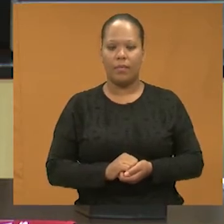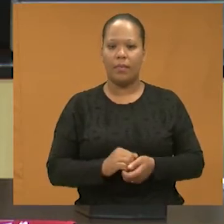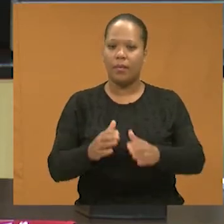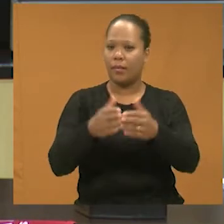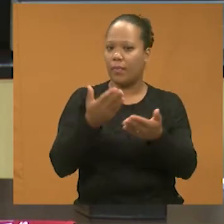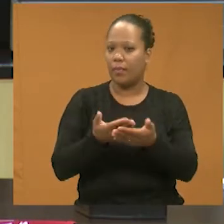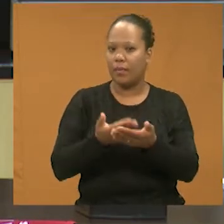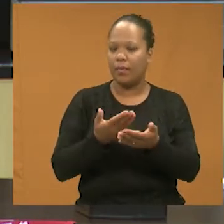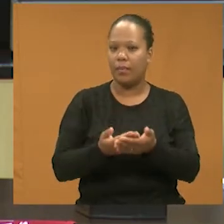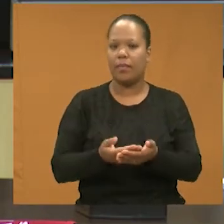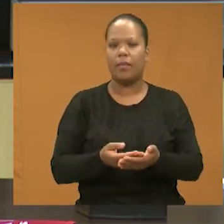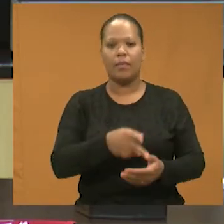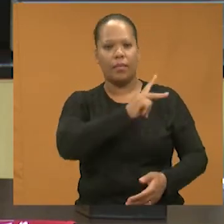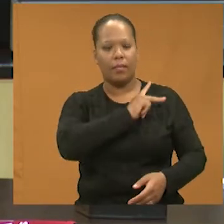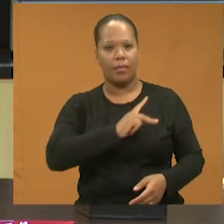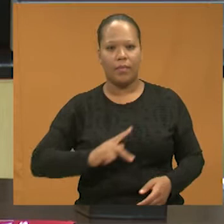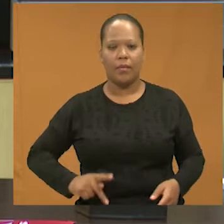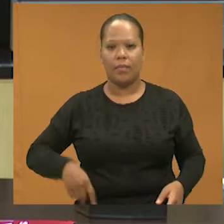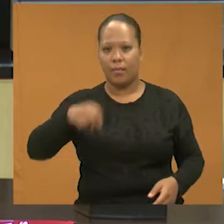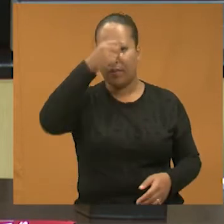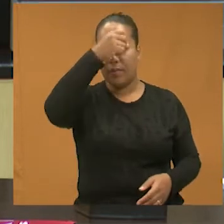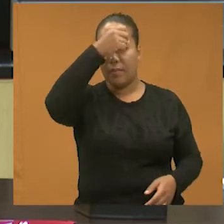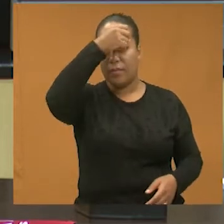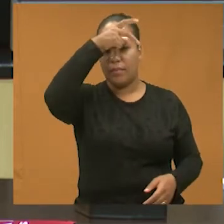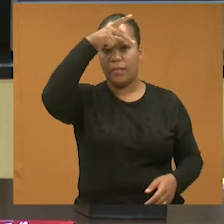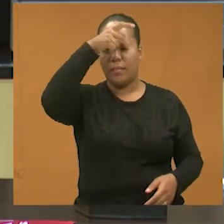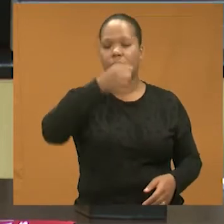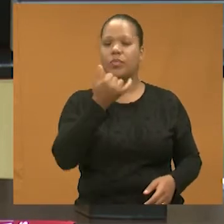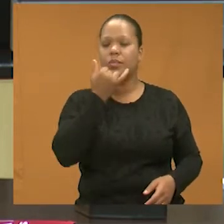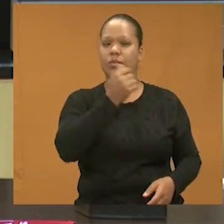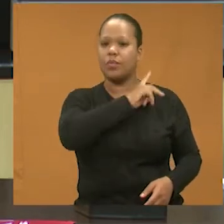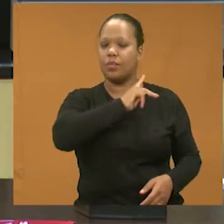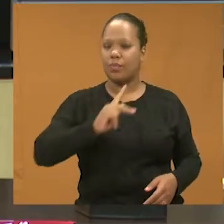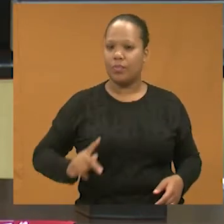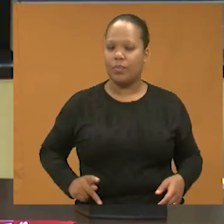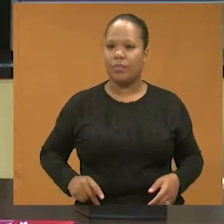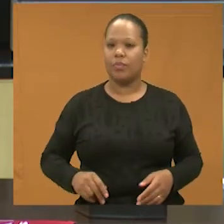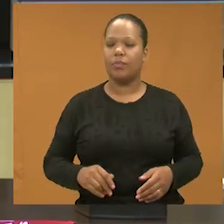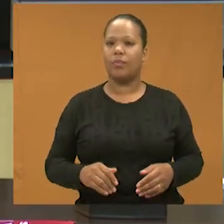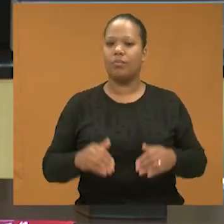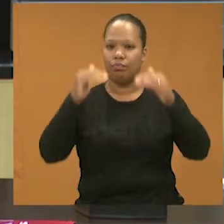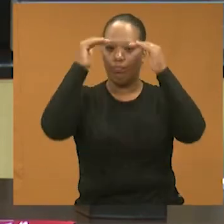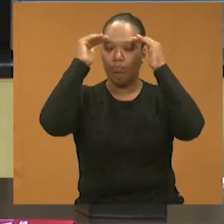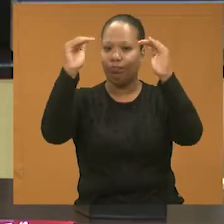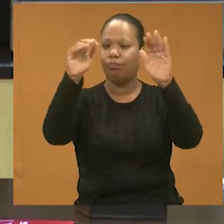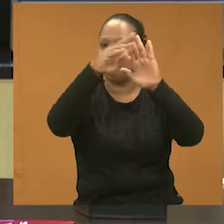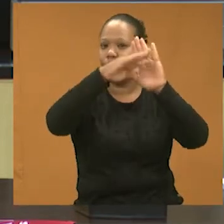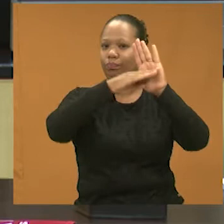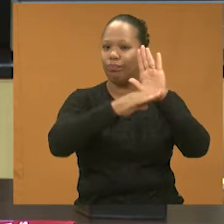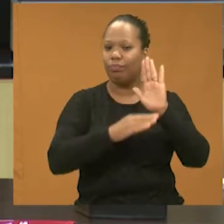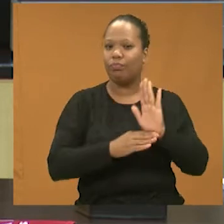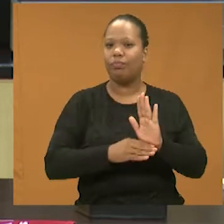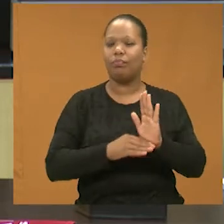Requeremos ao excelentíssimo senhor presidente desta casa, ouvido e aprovado pela Egrégio Plenário, cumpridas as